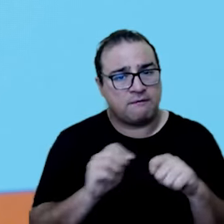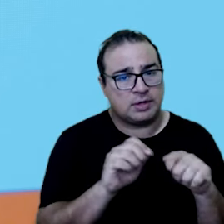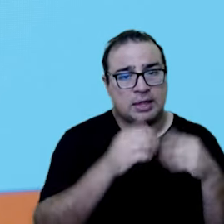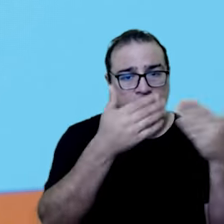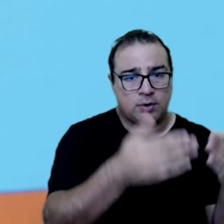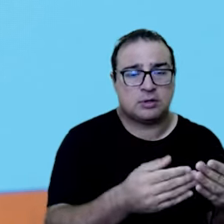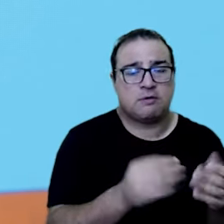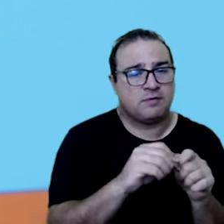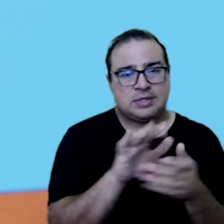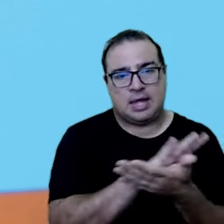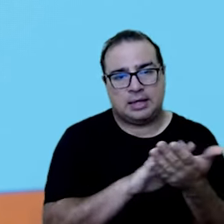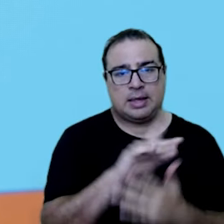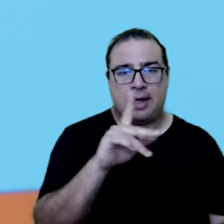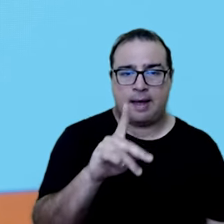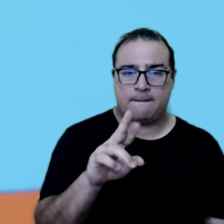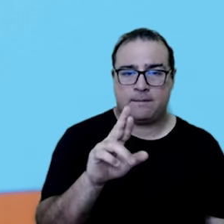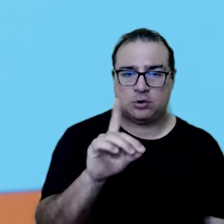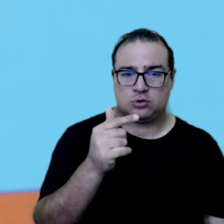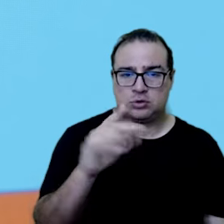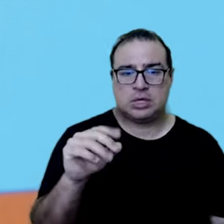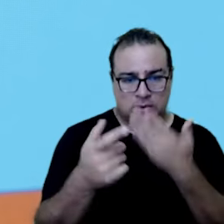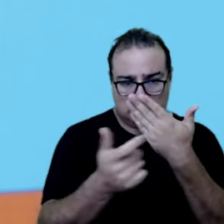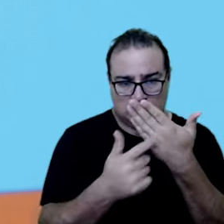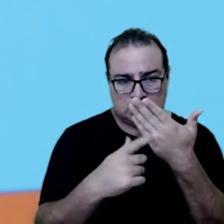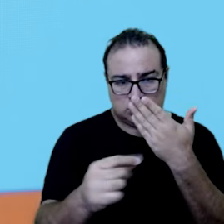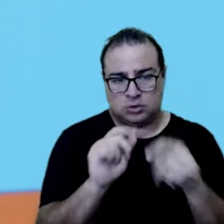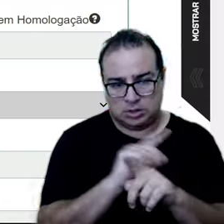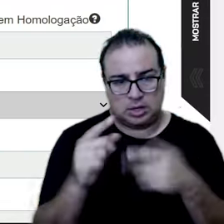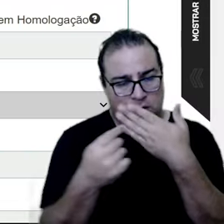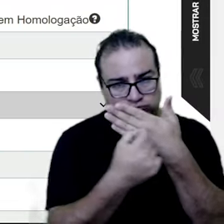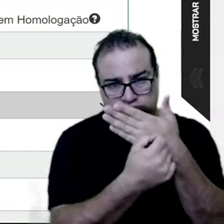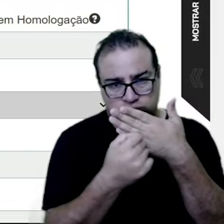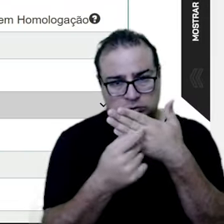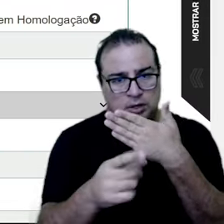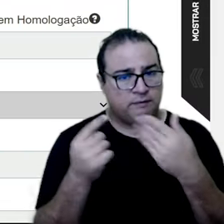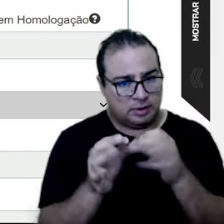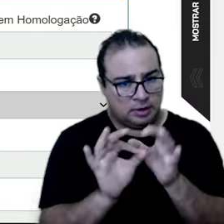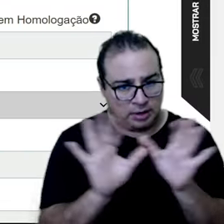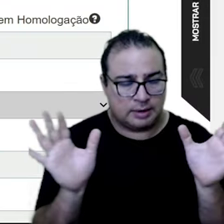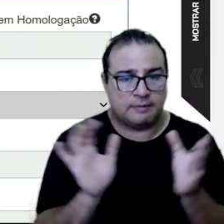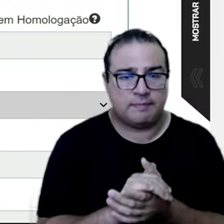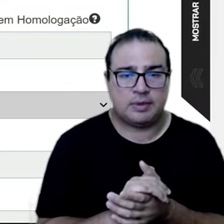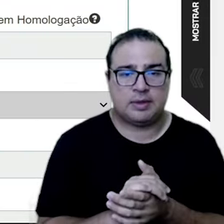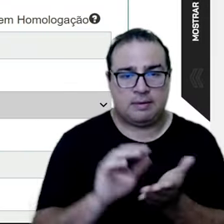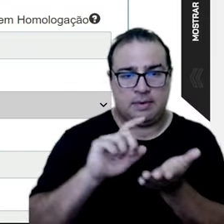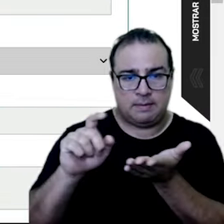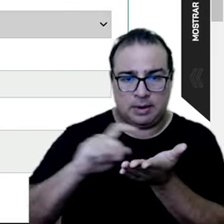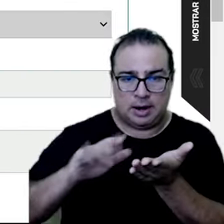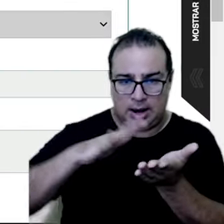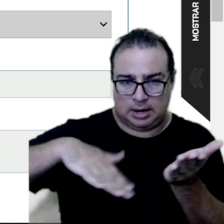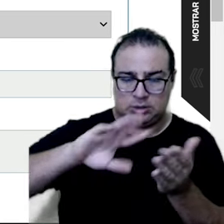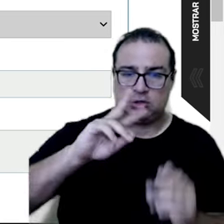produção não fiz nada entendeu então não é para clicar nessa nessa chavinha né de habilitar e emissões para